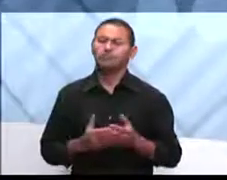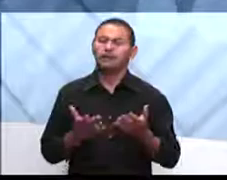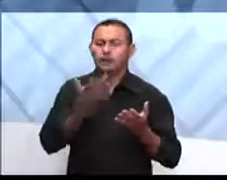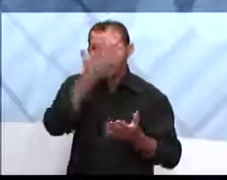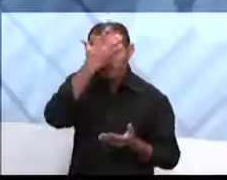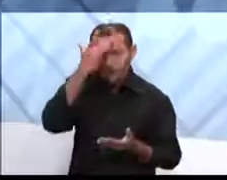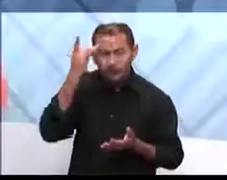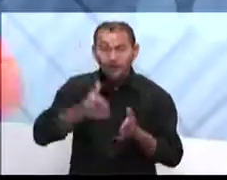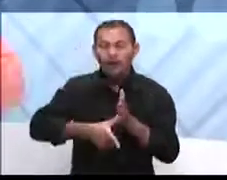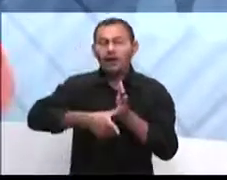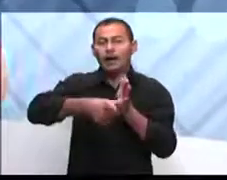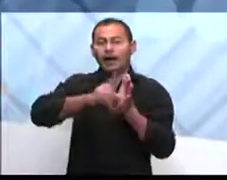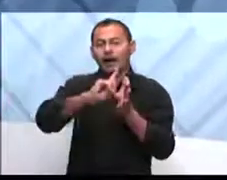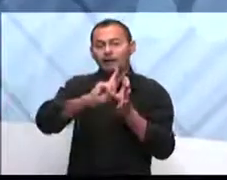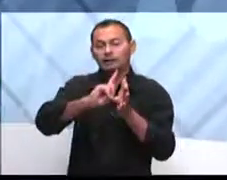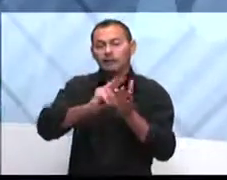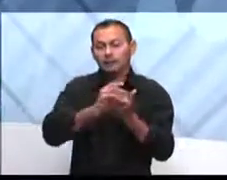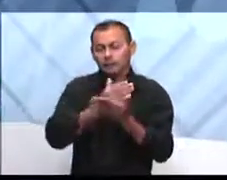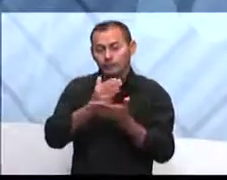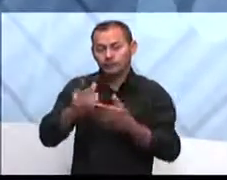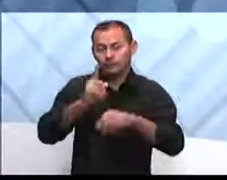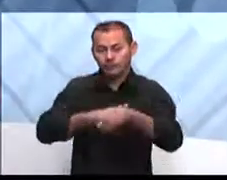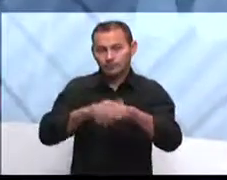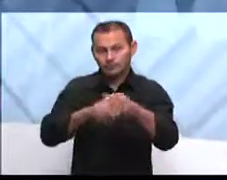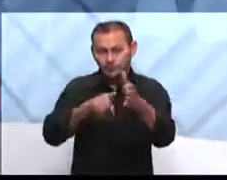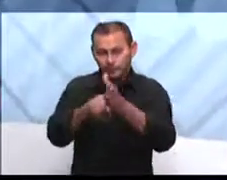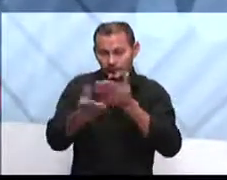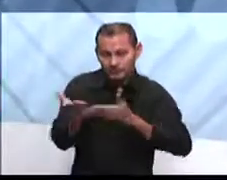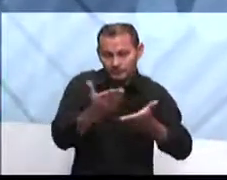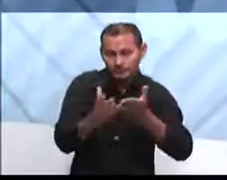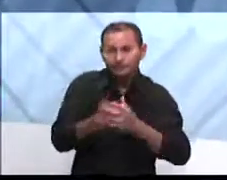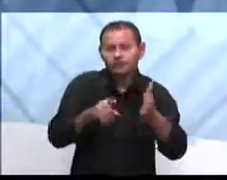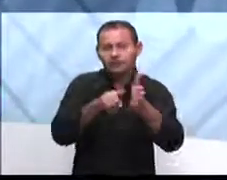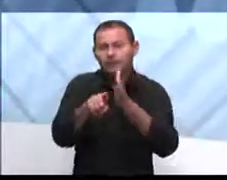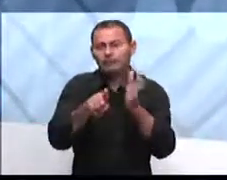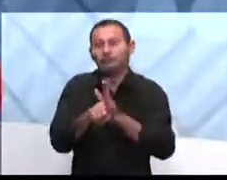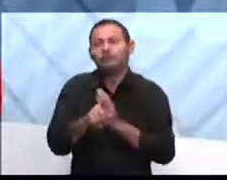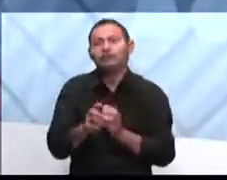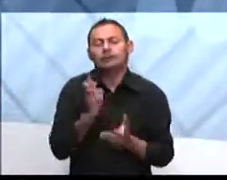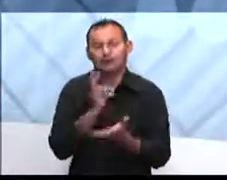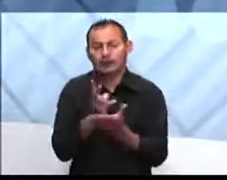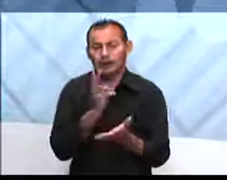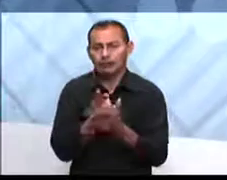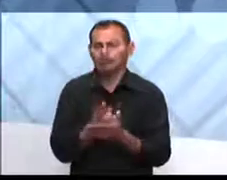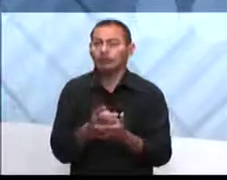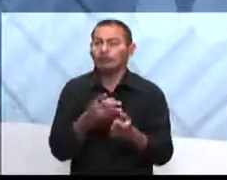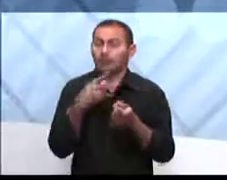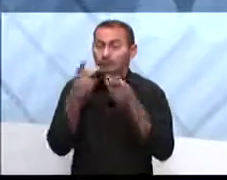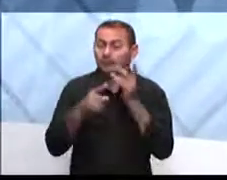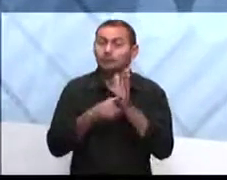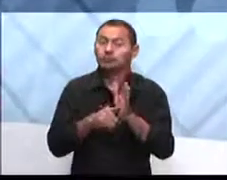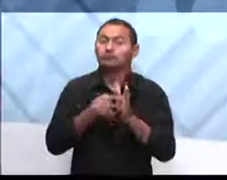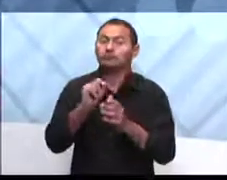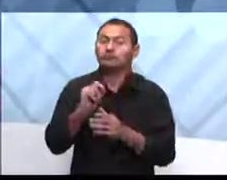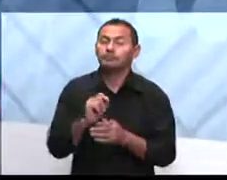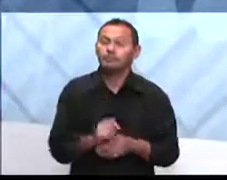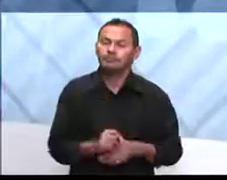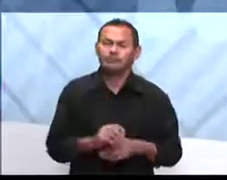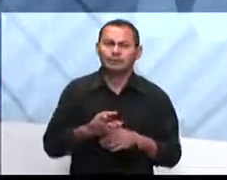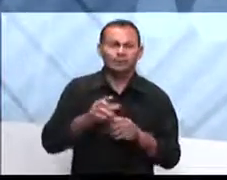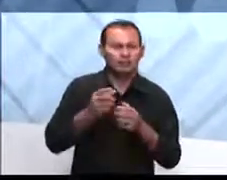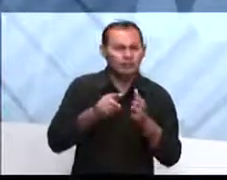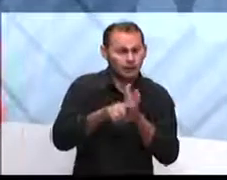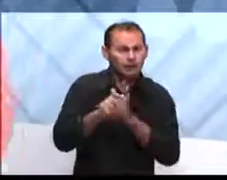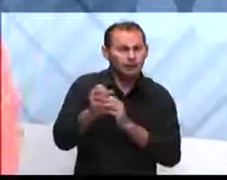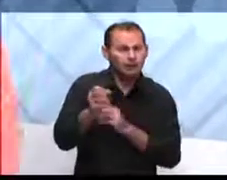Então, pessoal, antes, né, então, de entrarmos aí no momento de interação com as perguntas, eu sempre coloco aí, então,